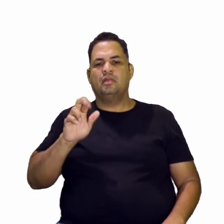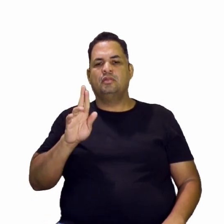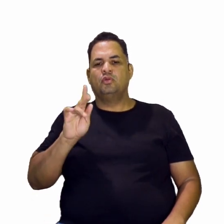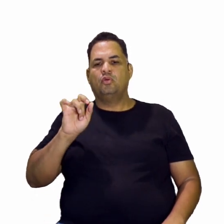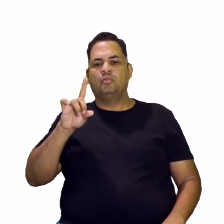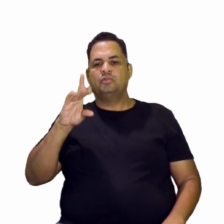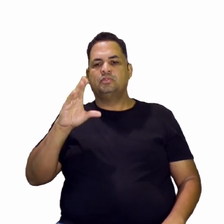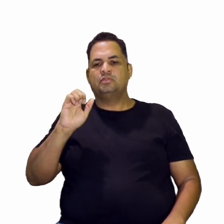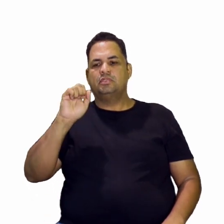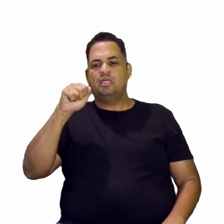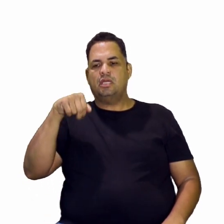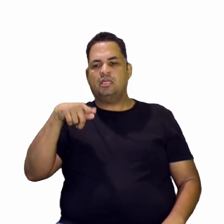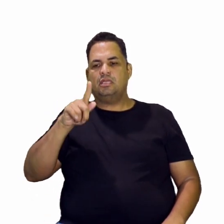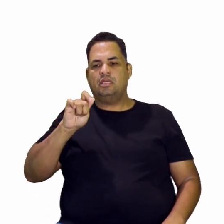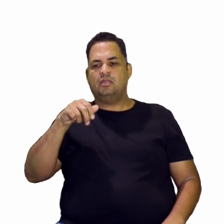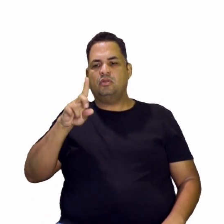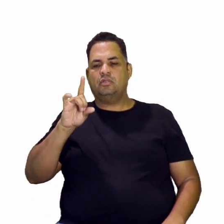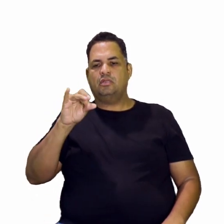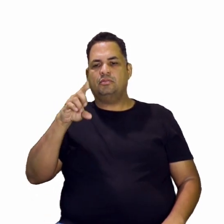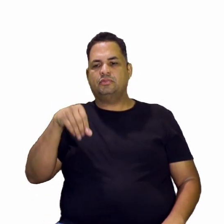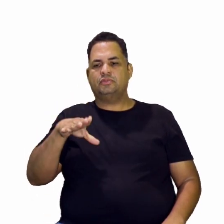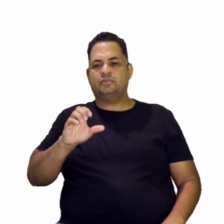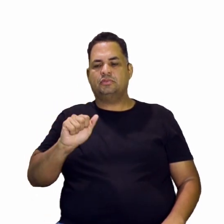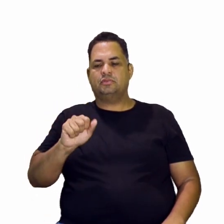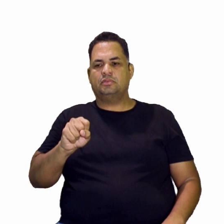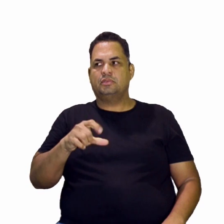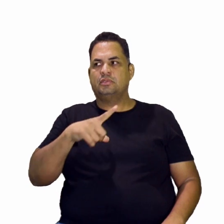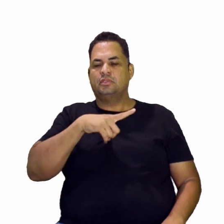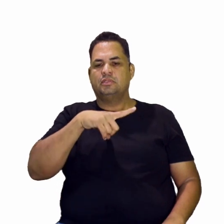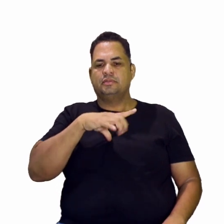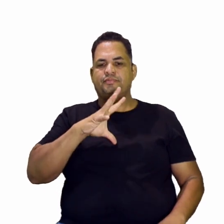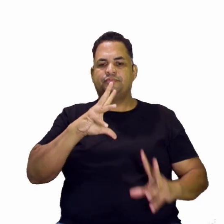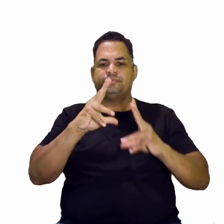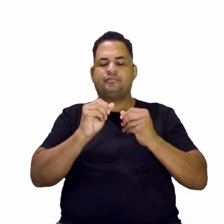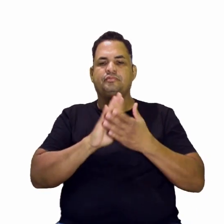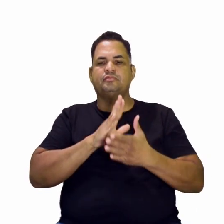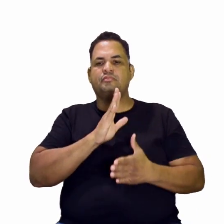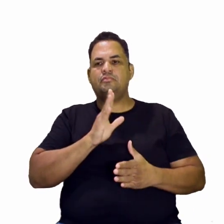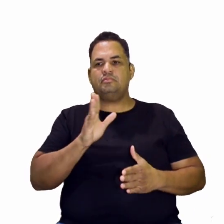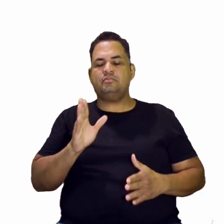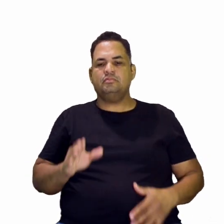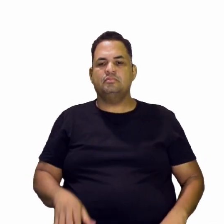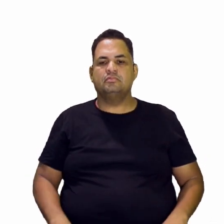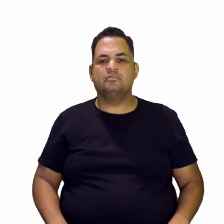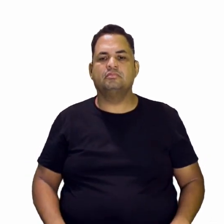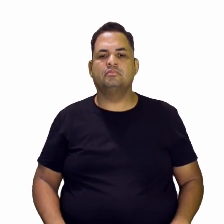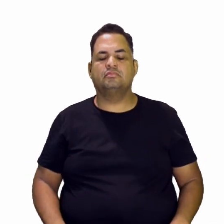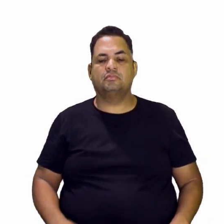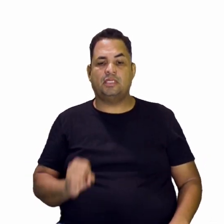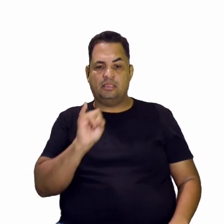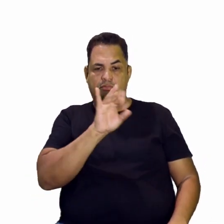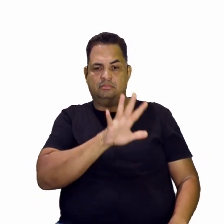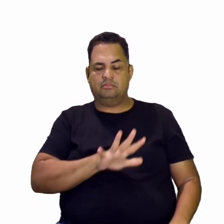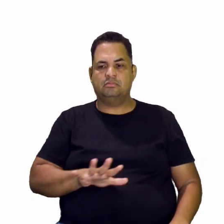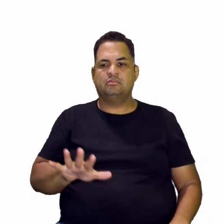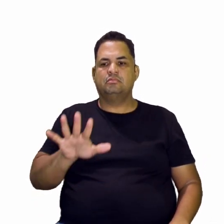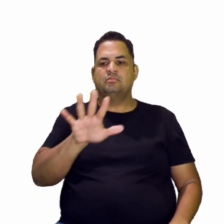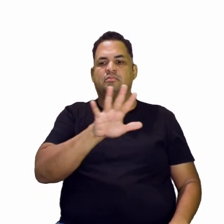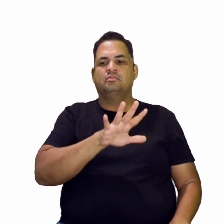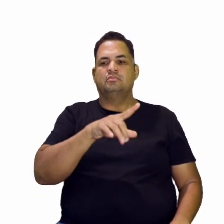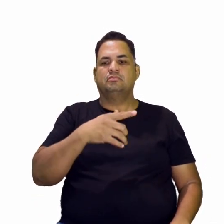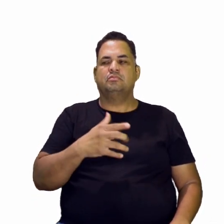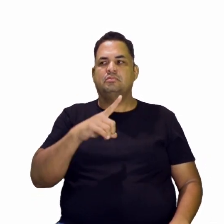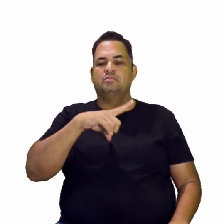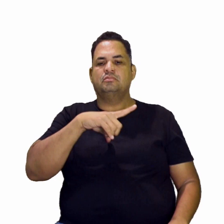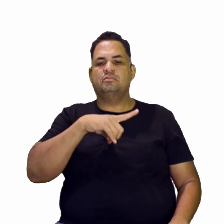artrópodes e equinodermos, tá bom? Então, a gente tem todo esse processo aí. Na figura, aqui na imagem, a gente